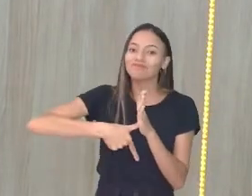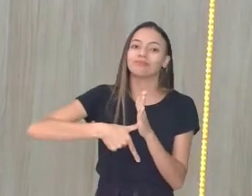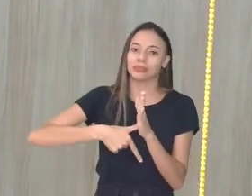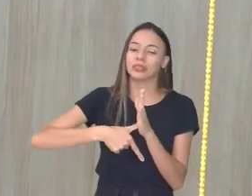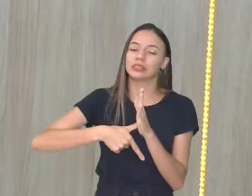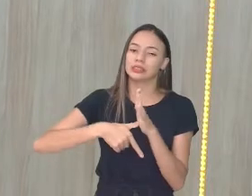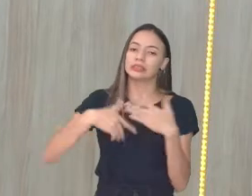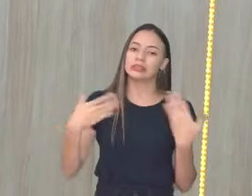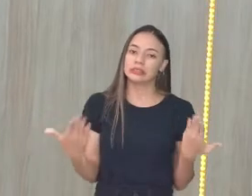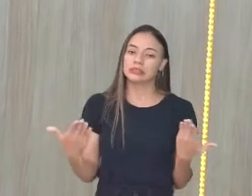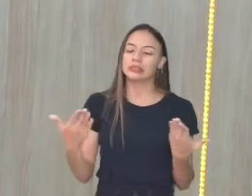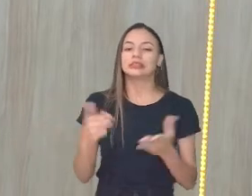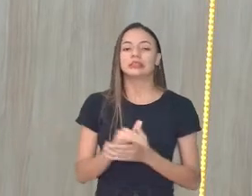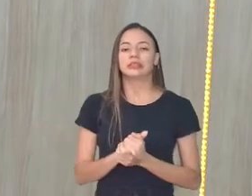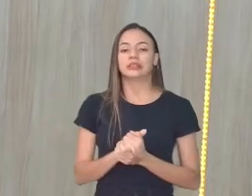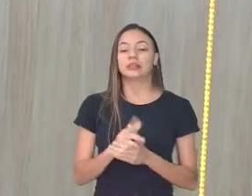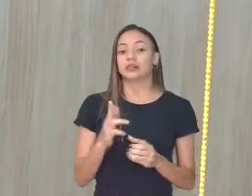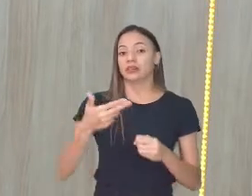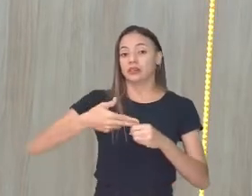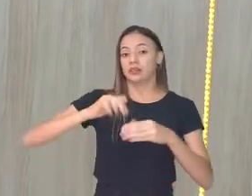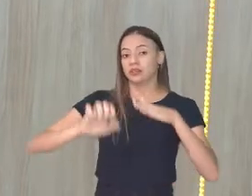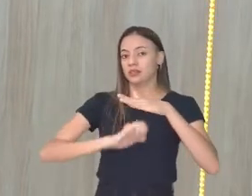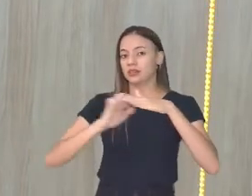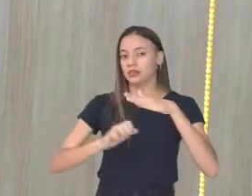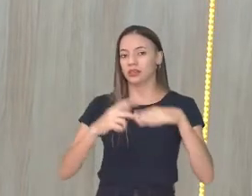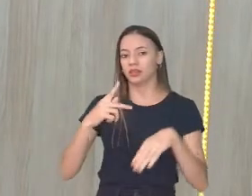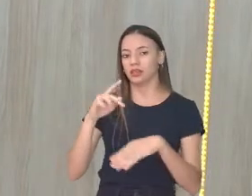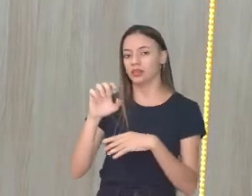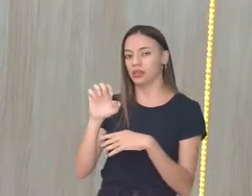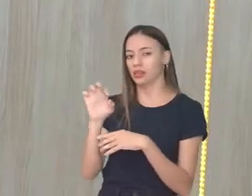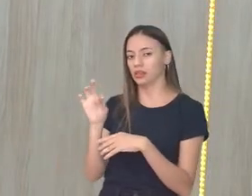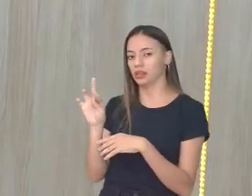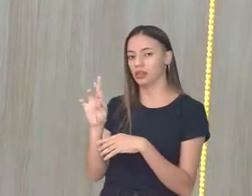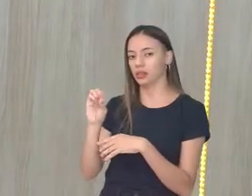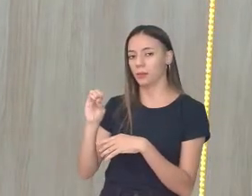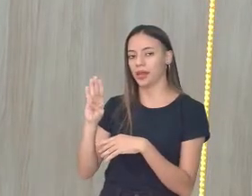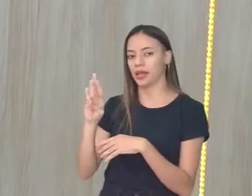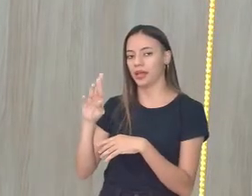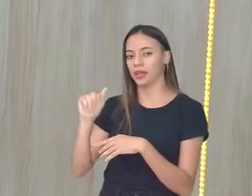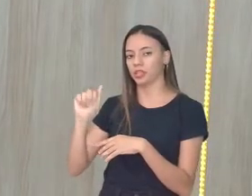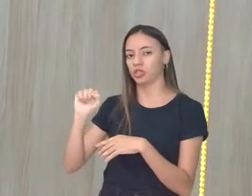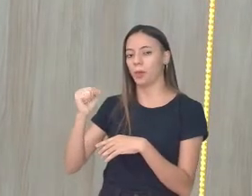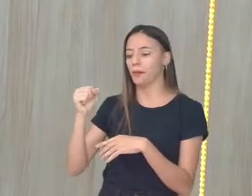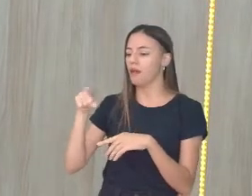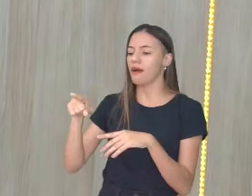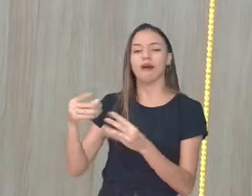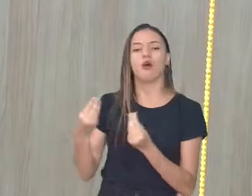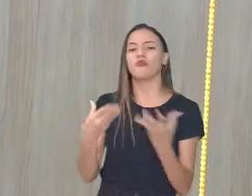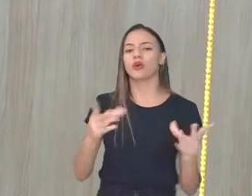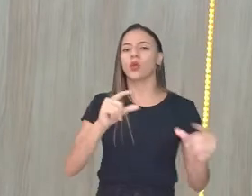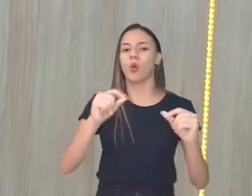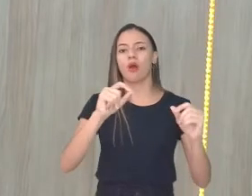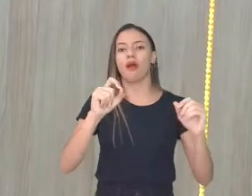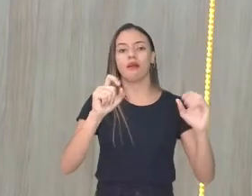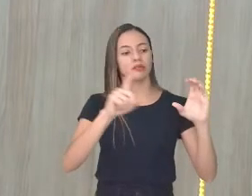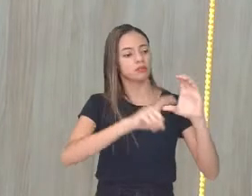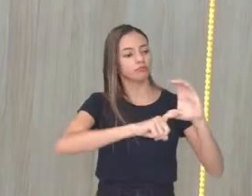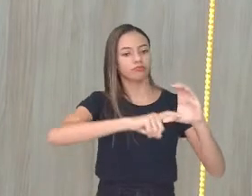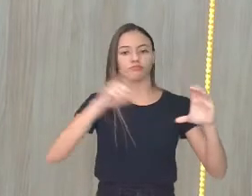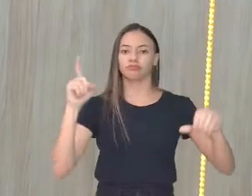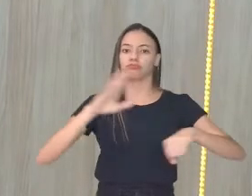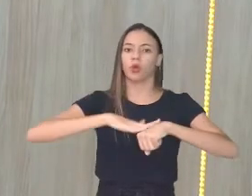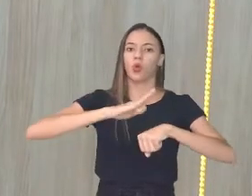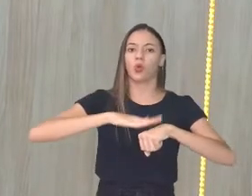disso. Então, a Petrobras ela vai trazer aí, né, a autonomia para o Brasil na questão da produção de